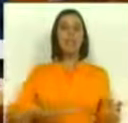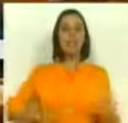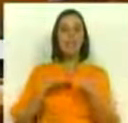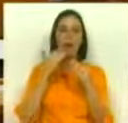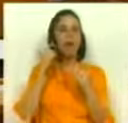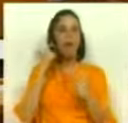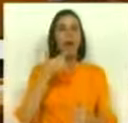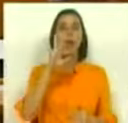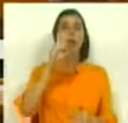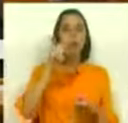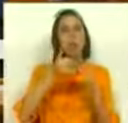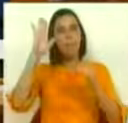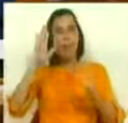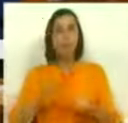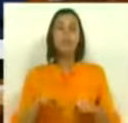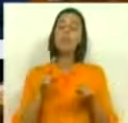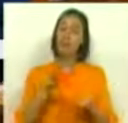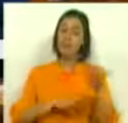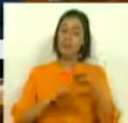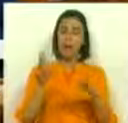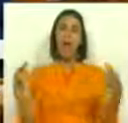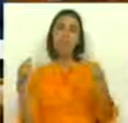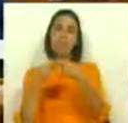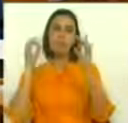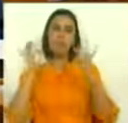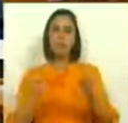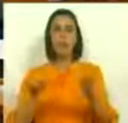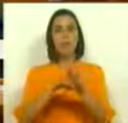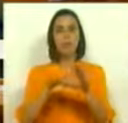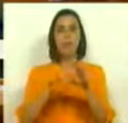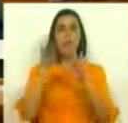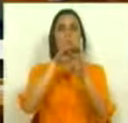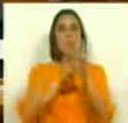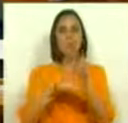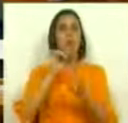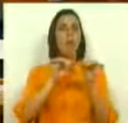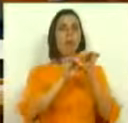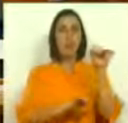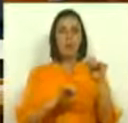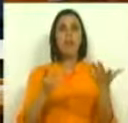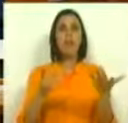com 45 e mais anos. Proceda ao ajustamento da frequência de programas de